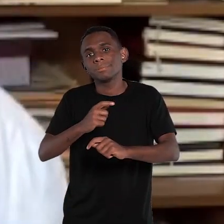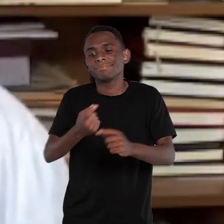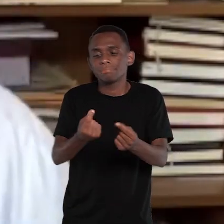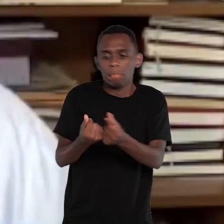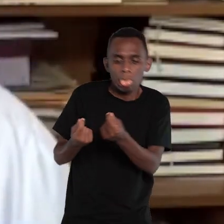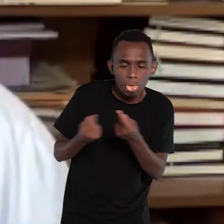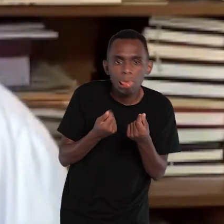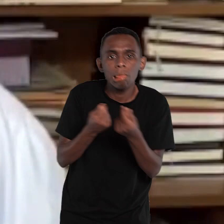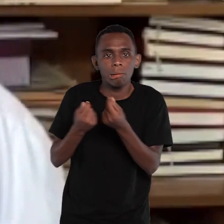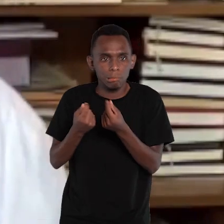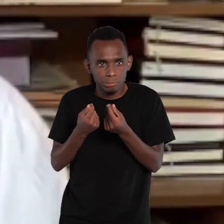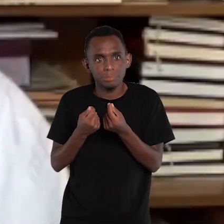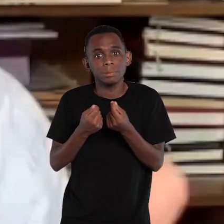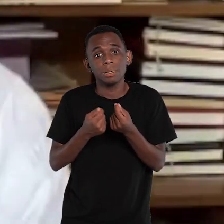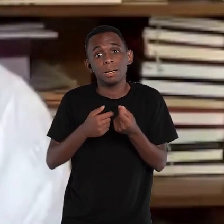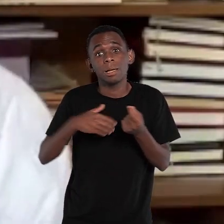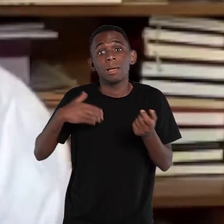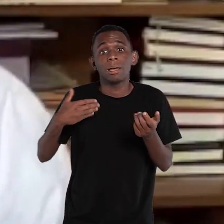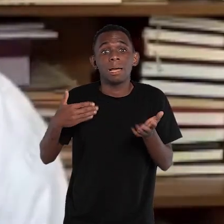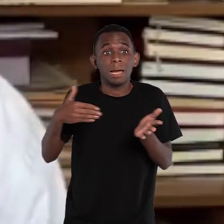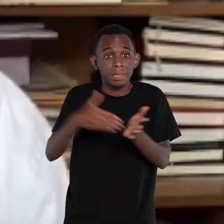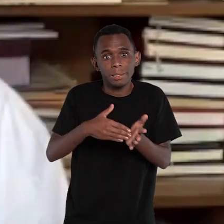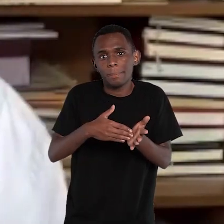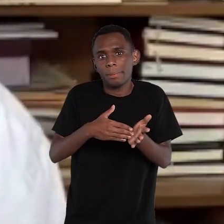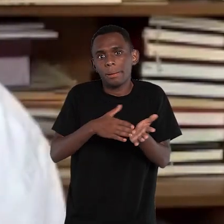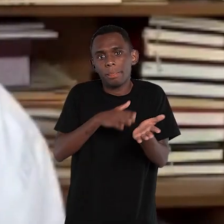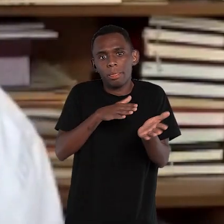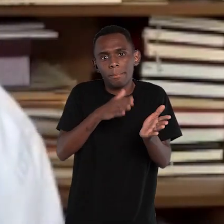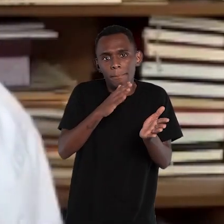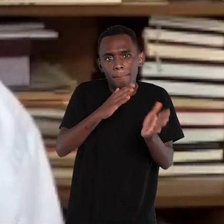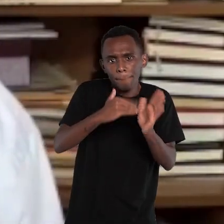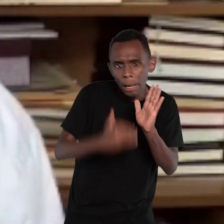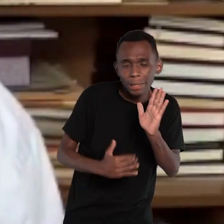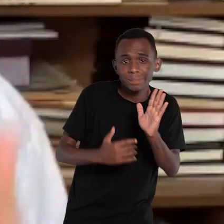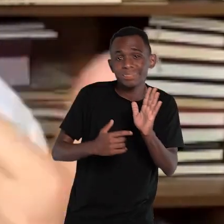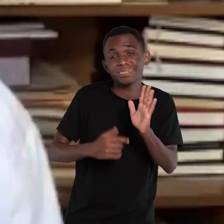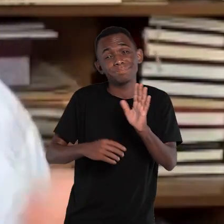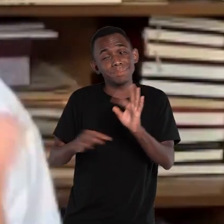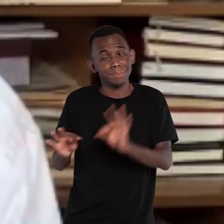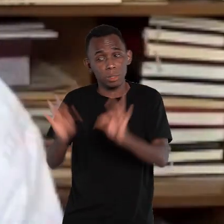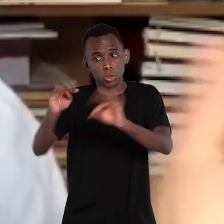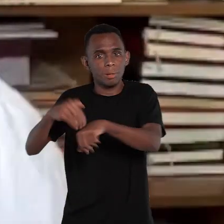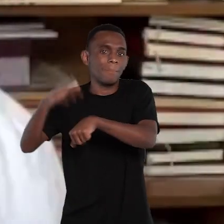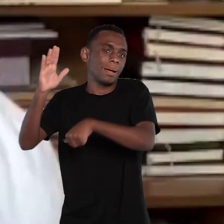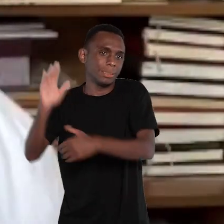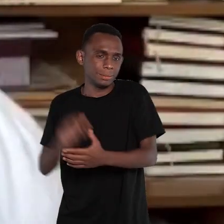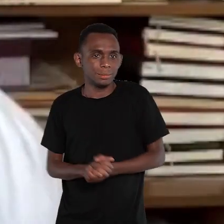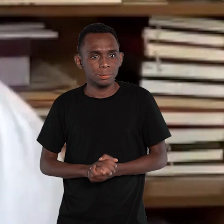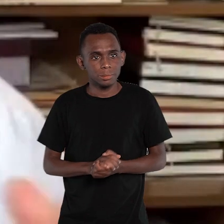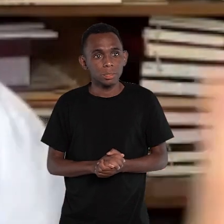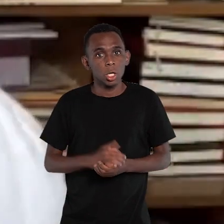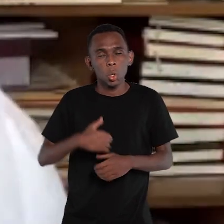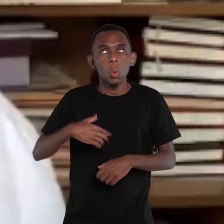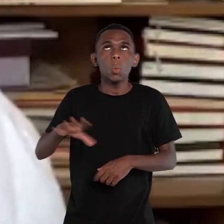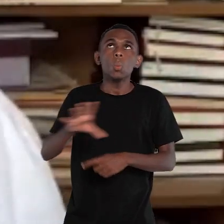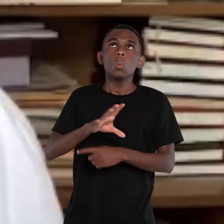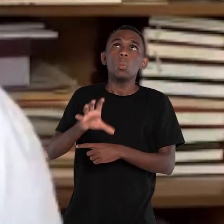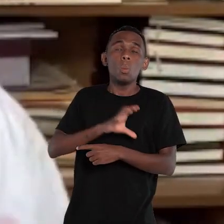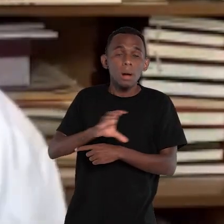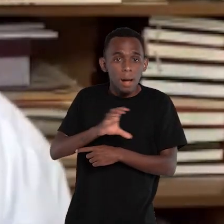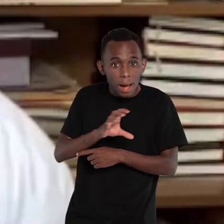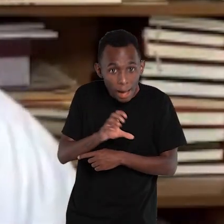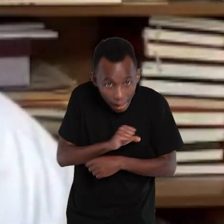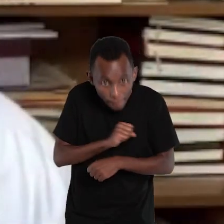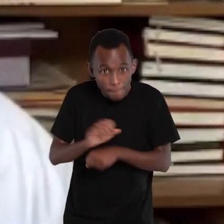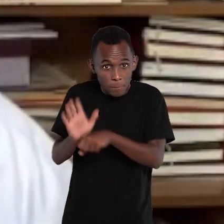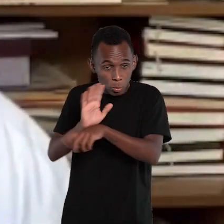custa, né? Custa dinheiro, né? Até para baratear hoje em dia eu perco para a tecnologia. Então, eu gosto de vários cinemas. Eu gosto de muitos cinemas.